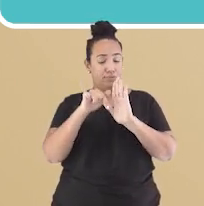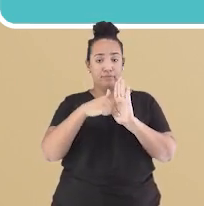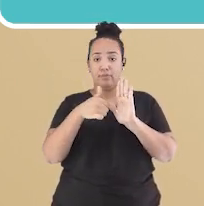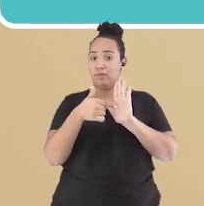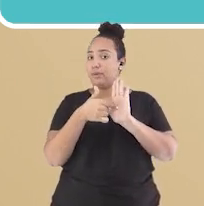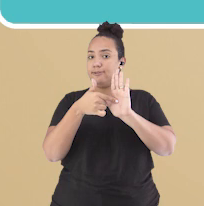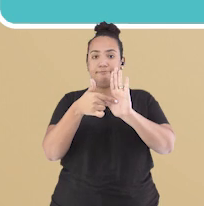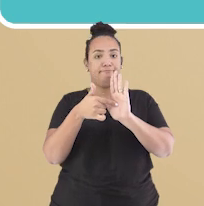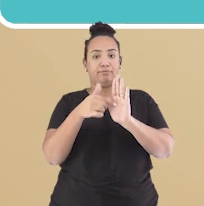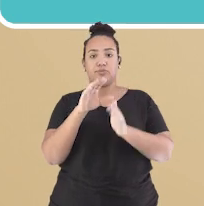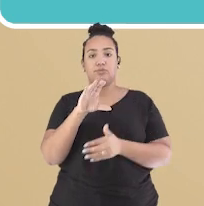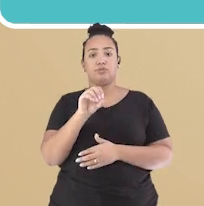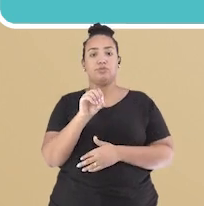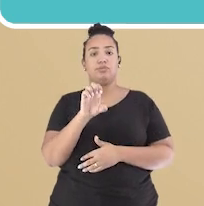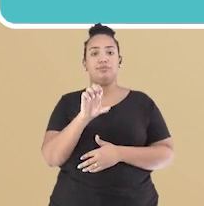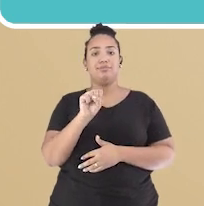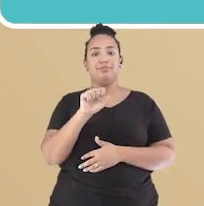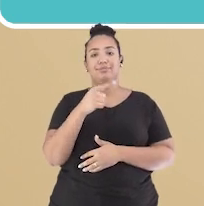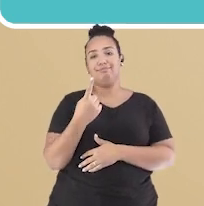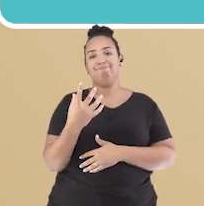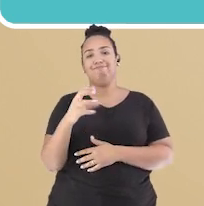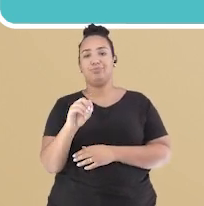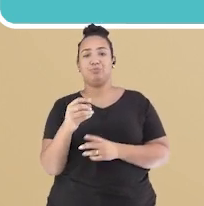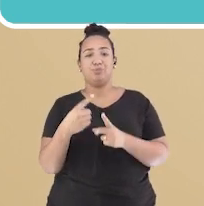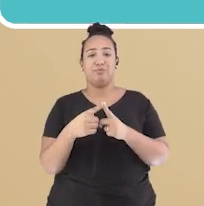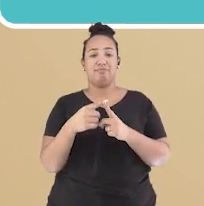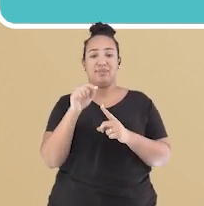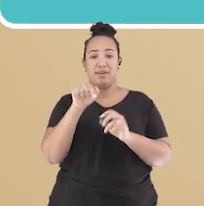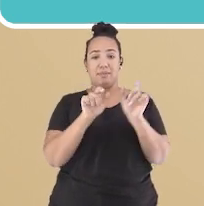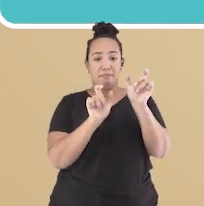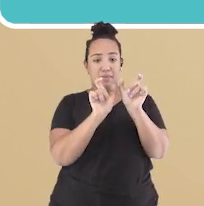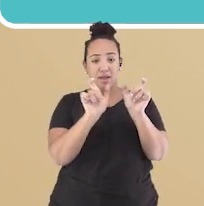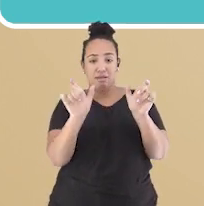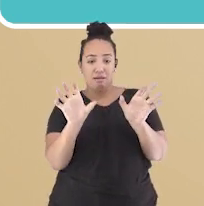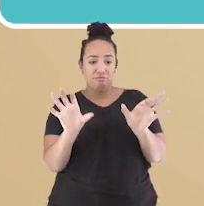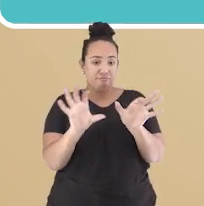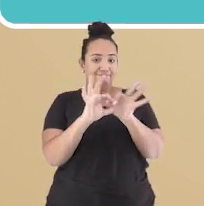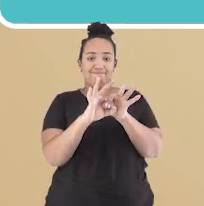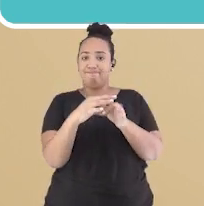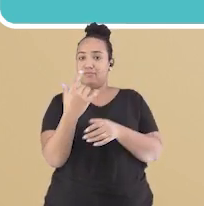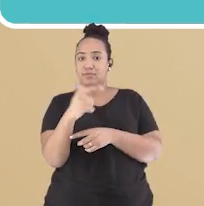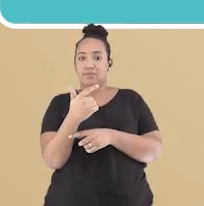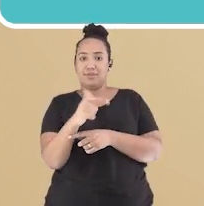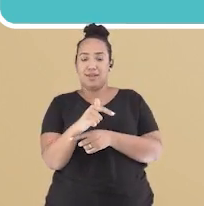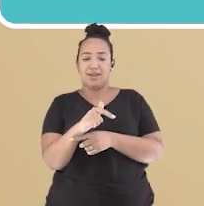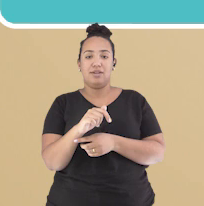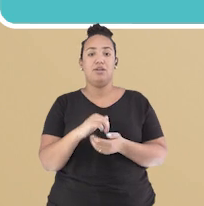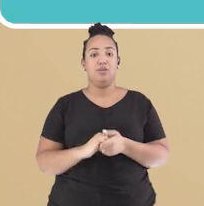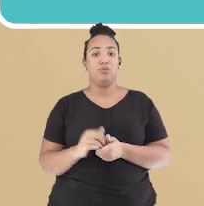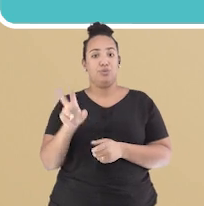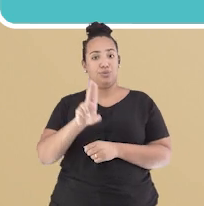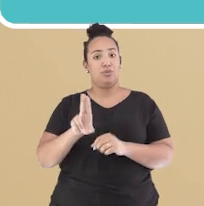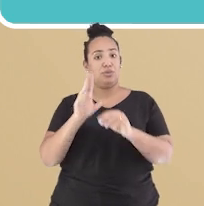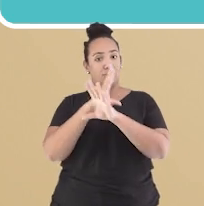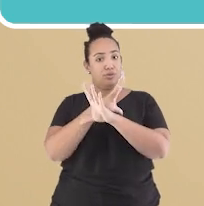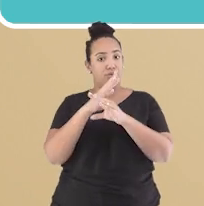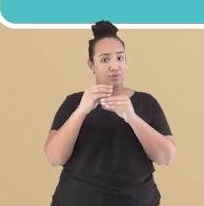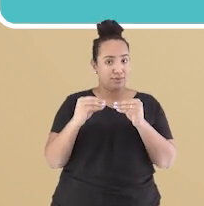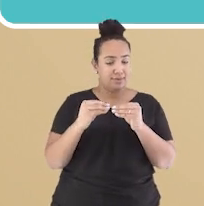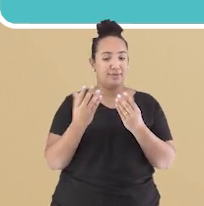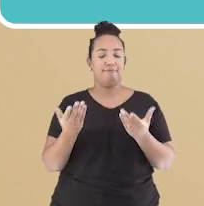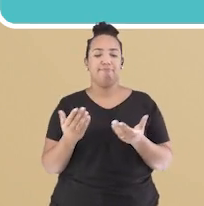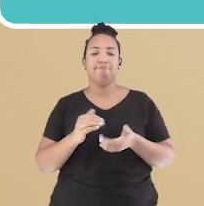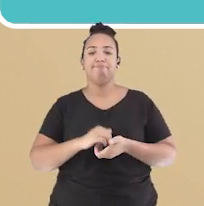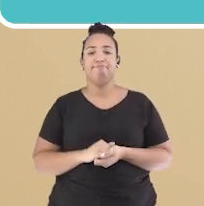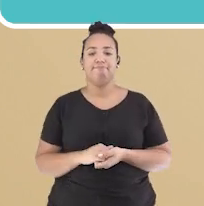Ramos não apresenta coesão, uma vez que as palavras do conto não estão ligadas umas nas outras, através de elementos coesivos, como é